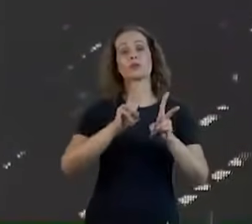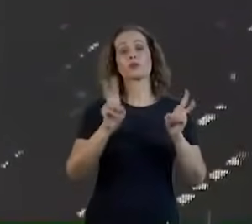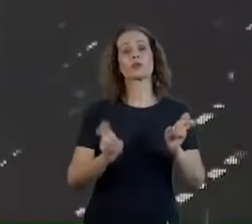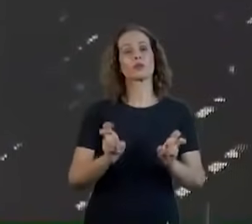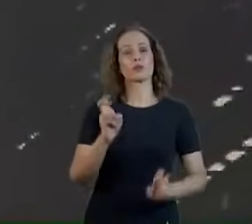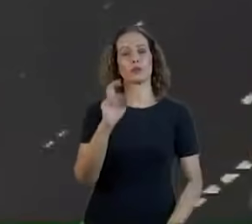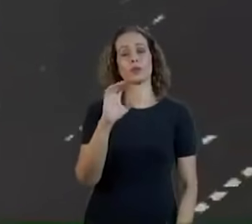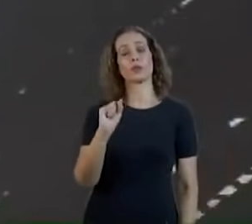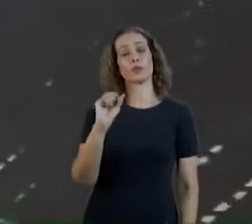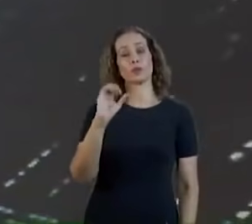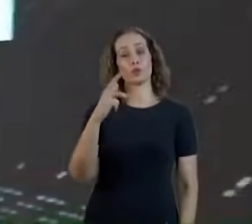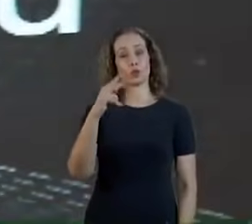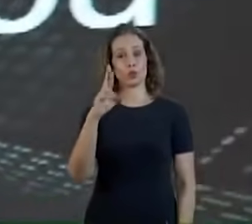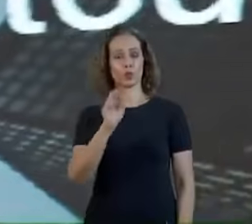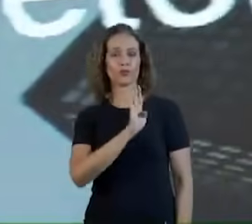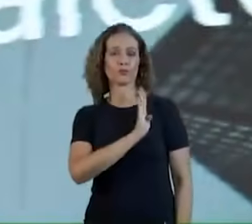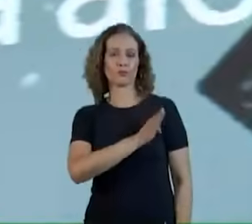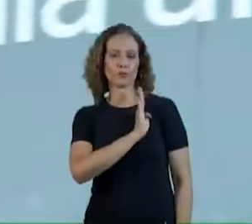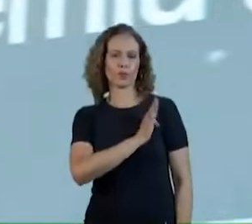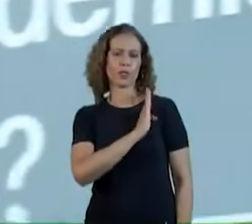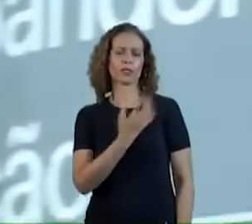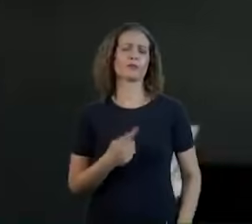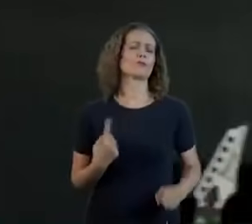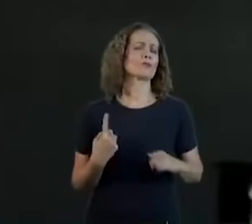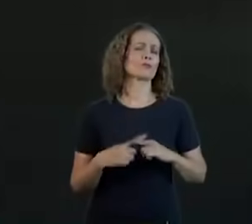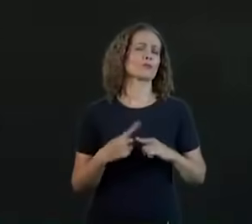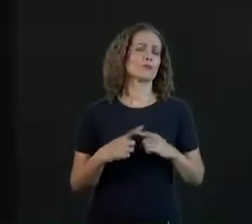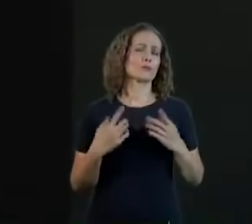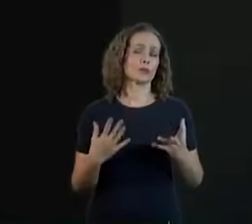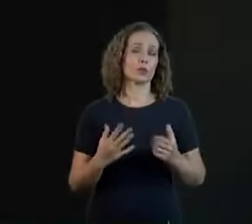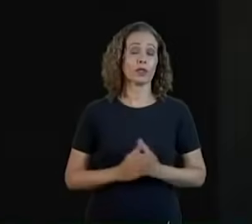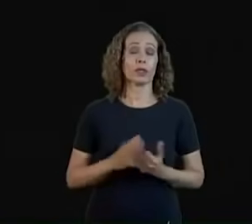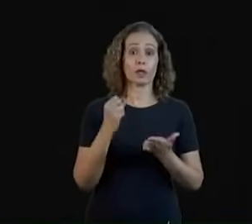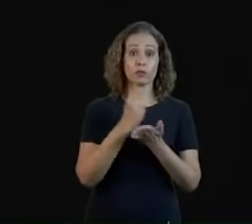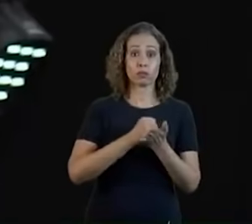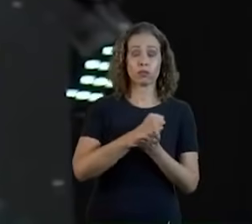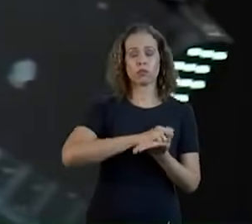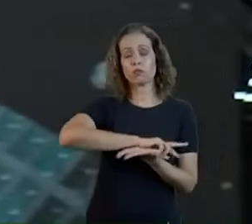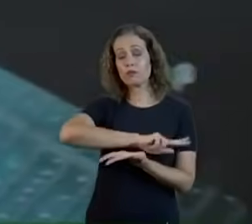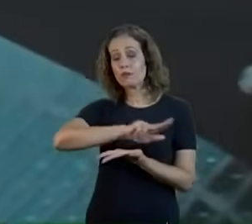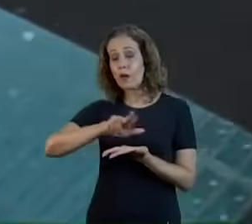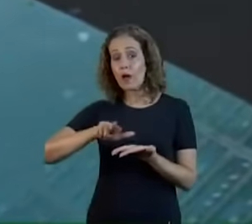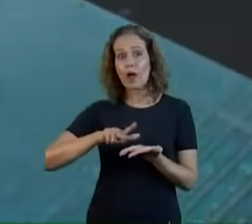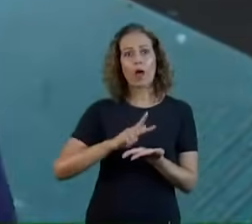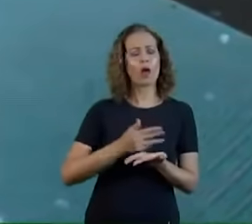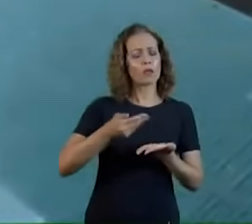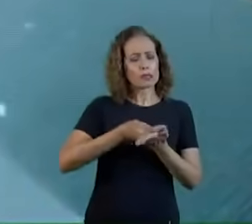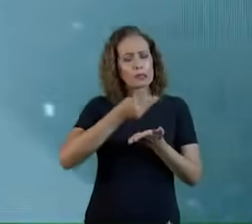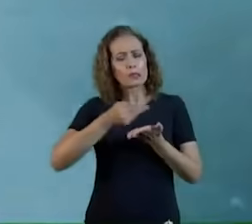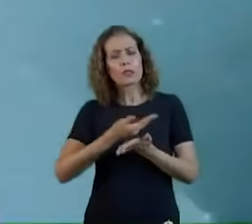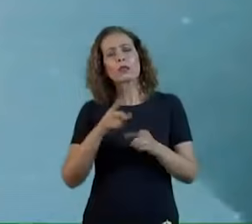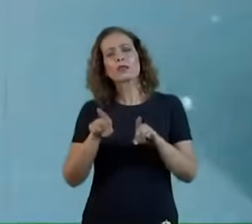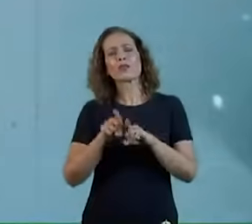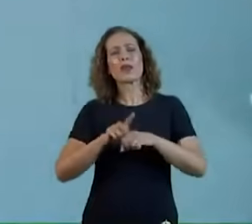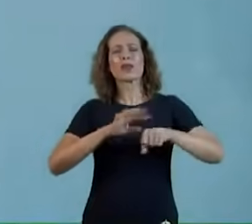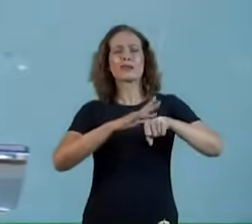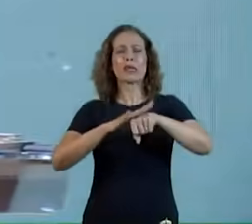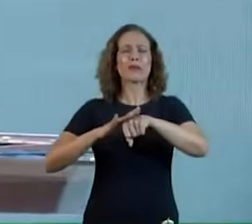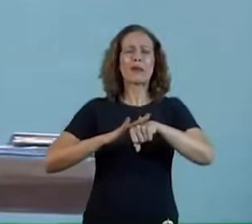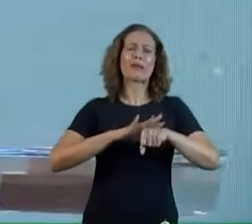esse sopro no meu coração era decorrência de remédios que eu tinha tomado e de enfermidades que eu tinha